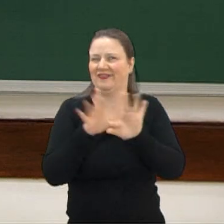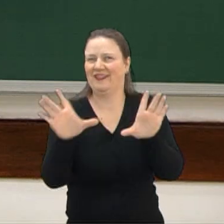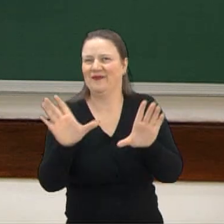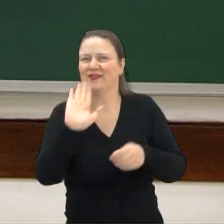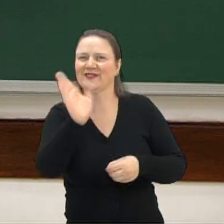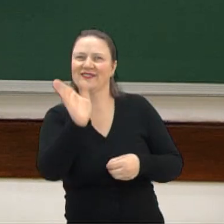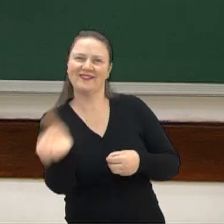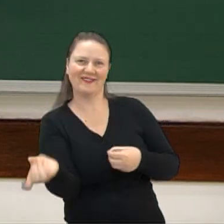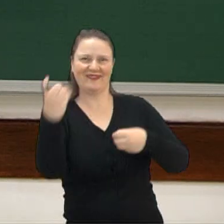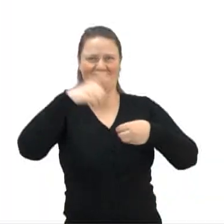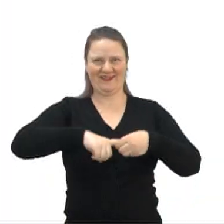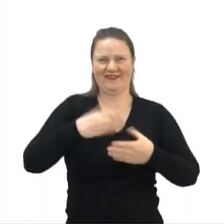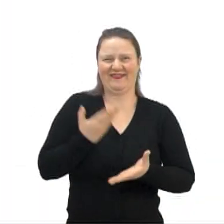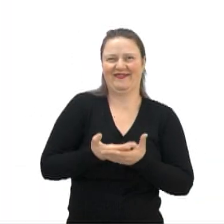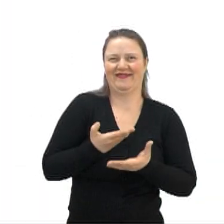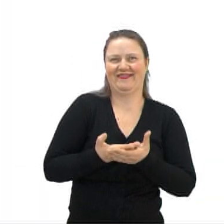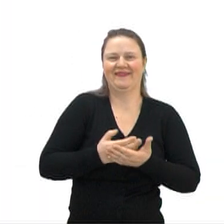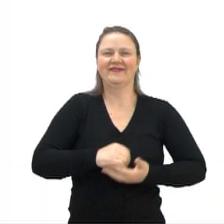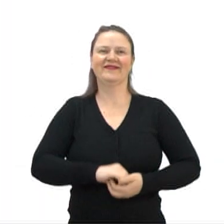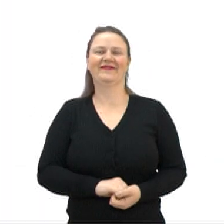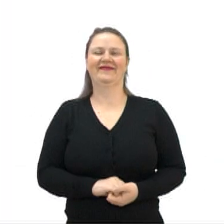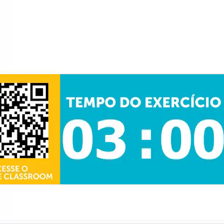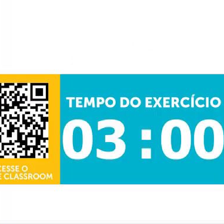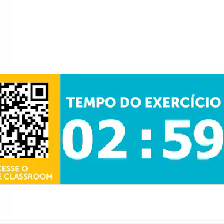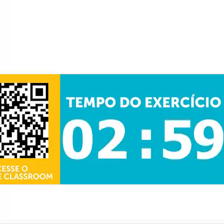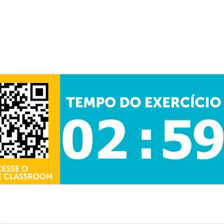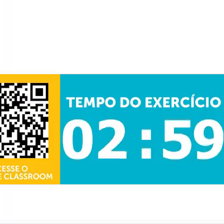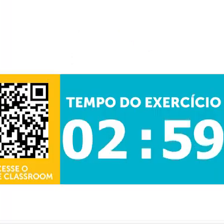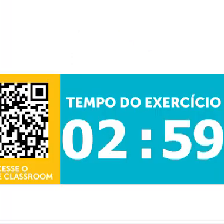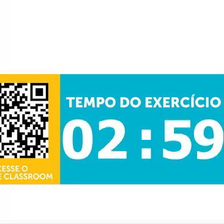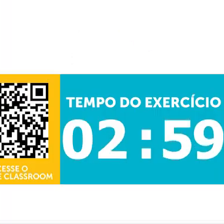e eu volto para a gente continuar estudando.